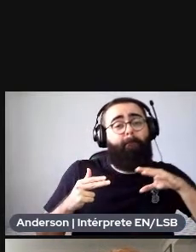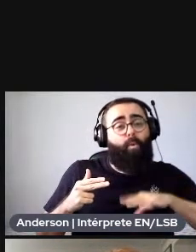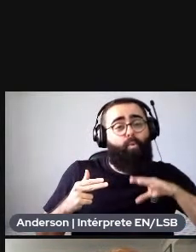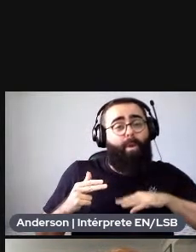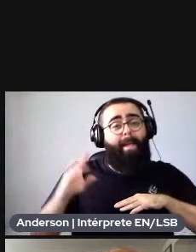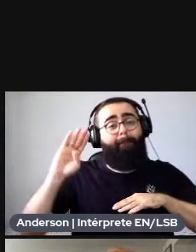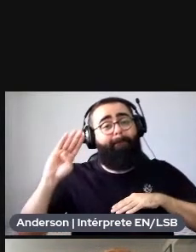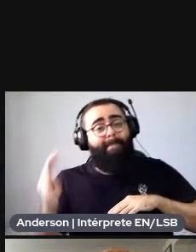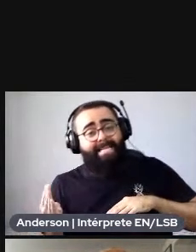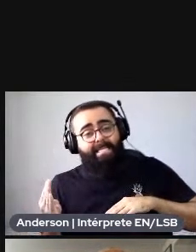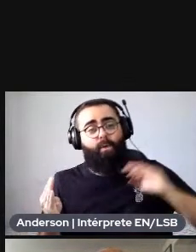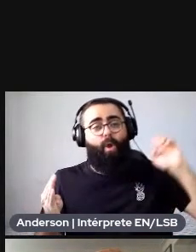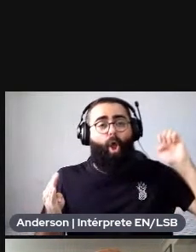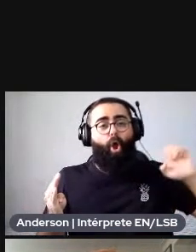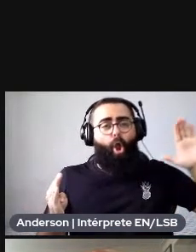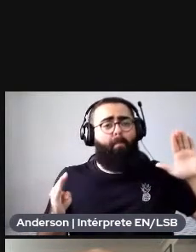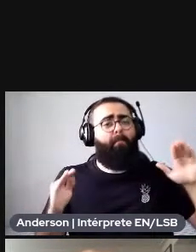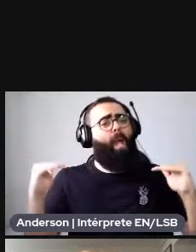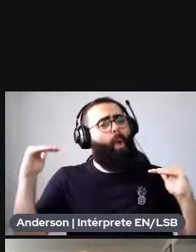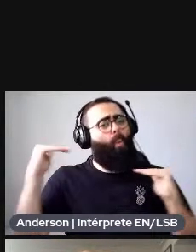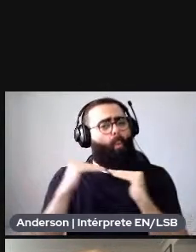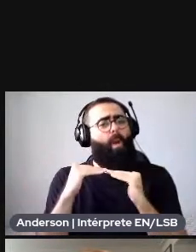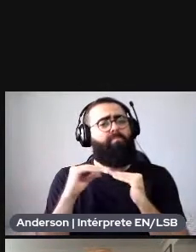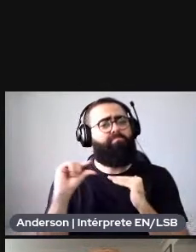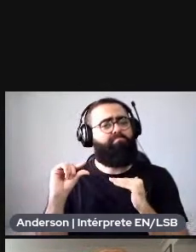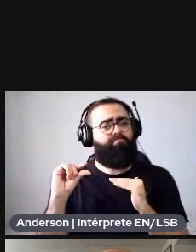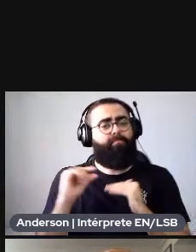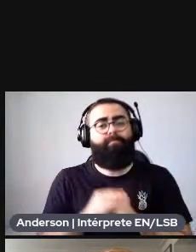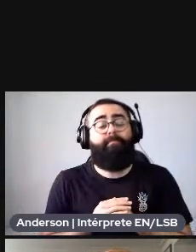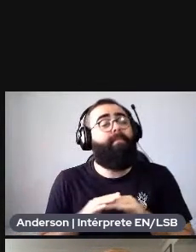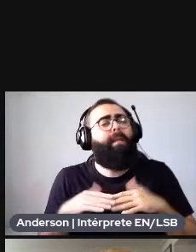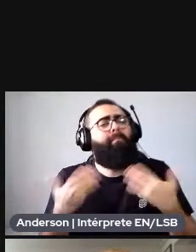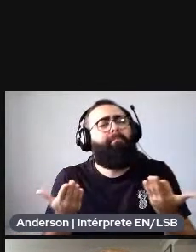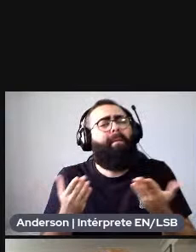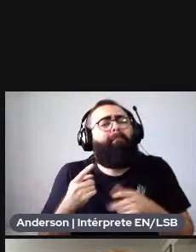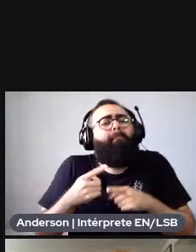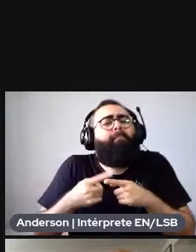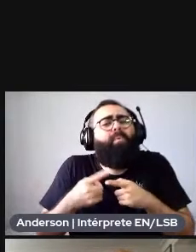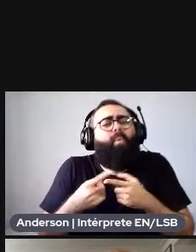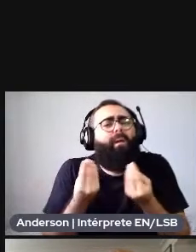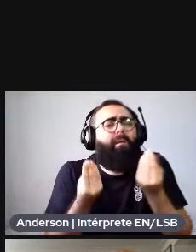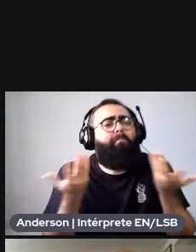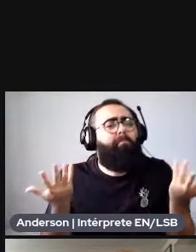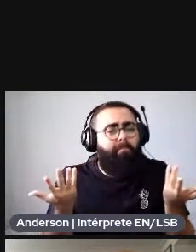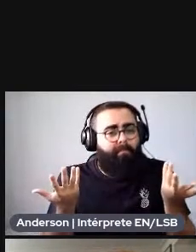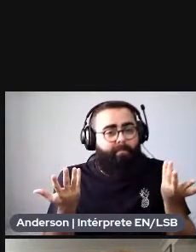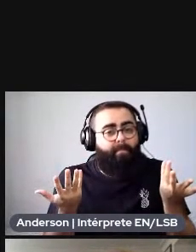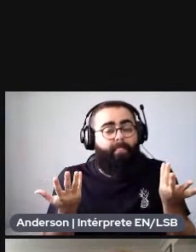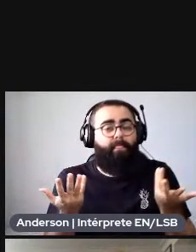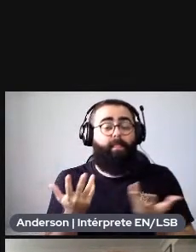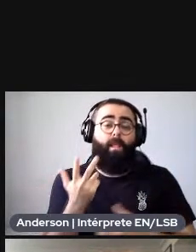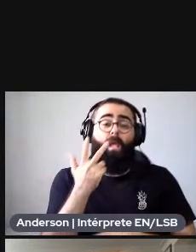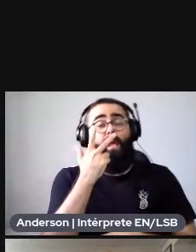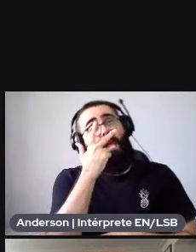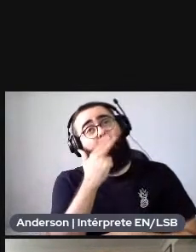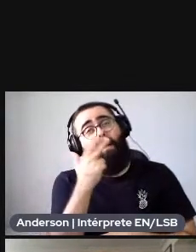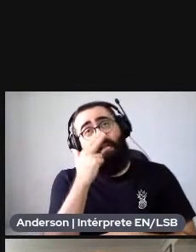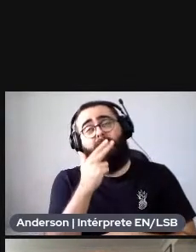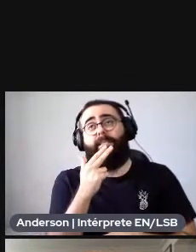Parece-me óbvio que isto é uma questão, uma matéria de ensino de língua, ensino e